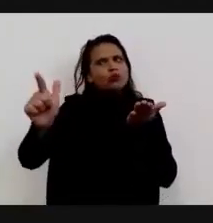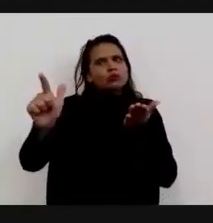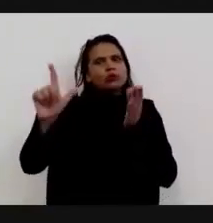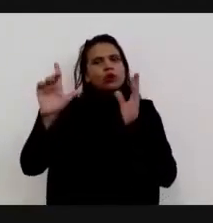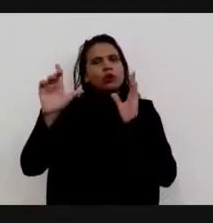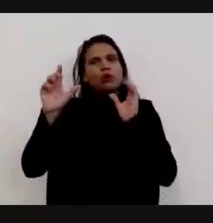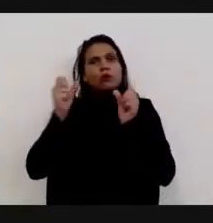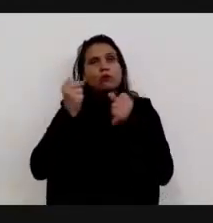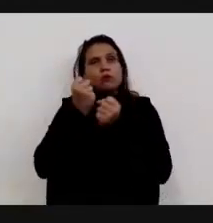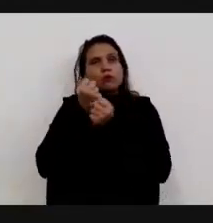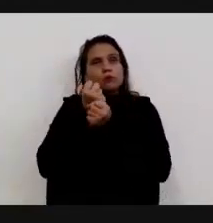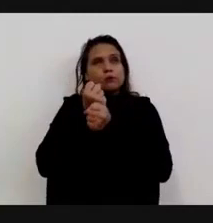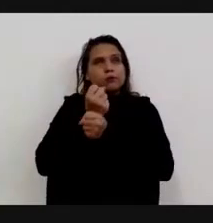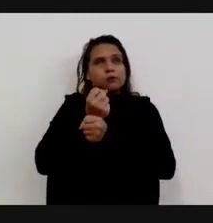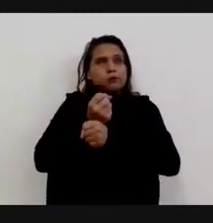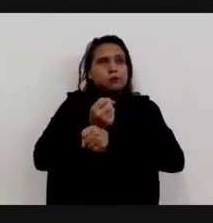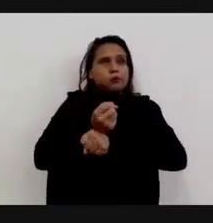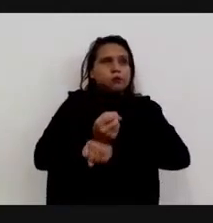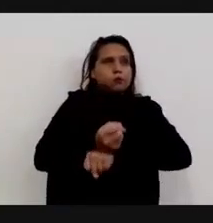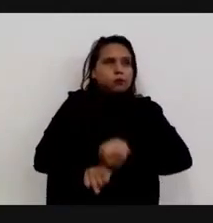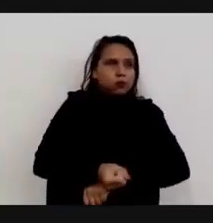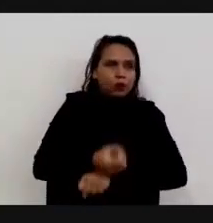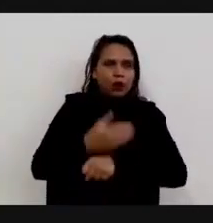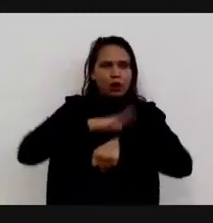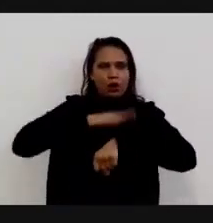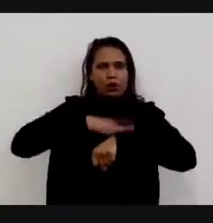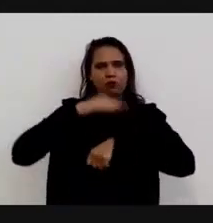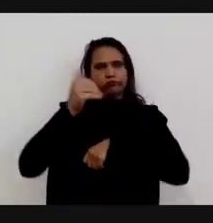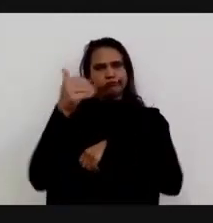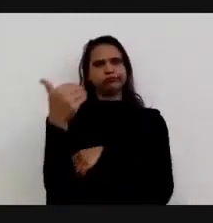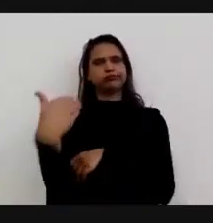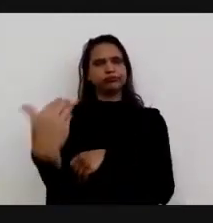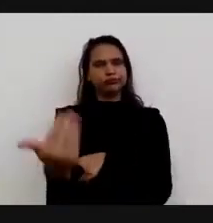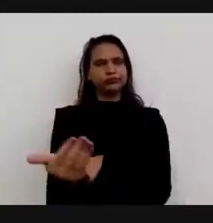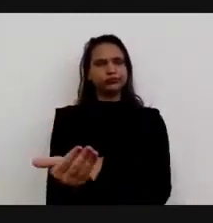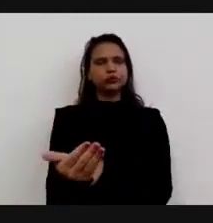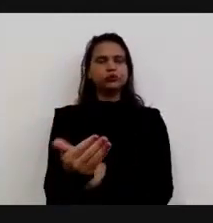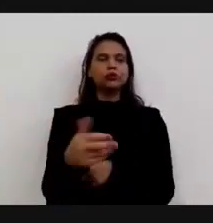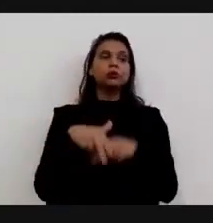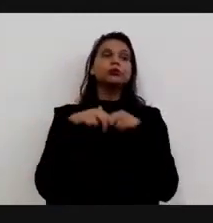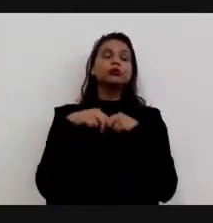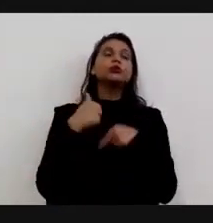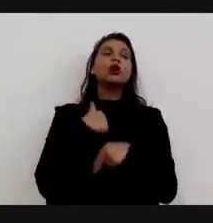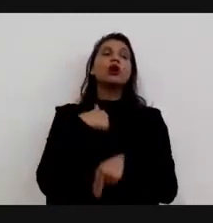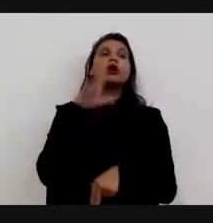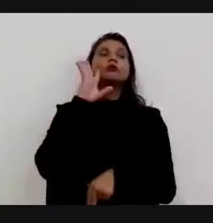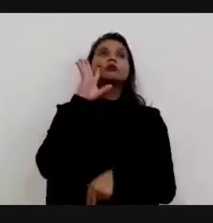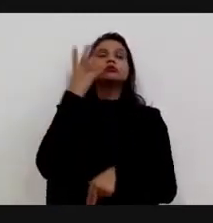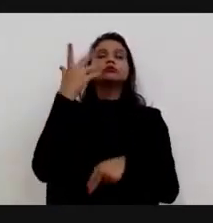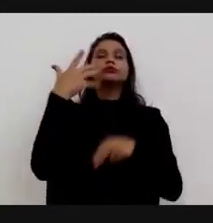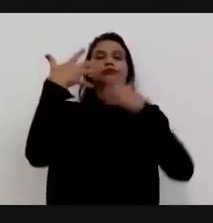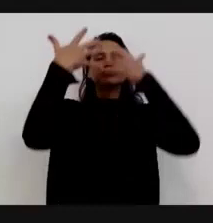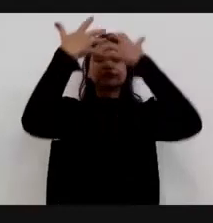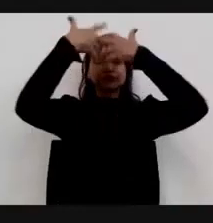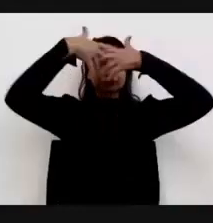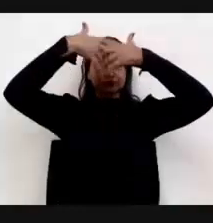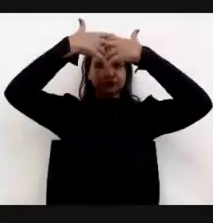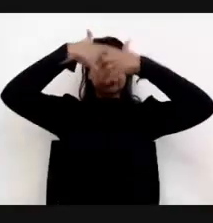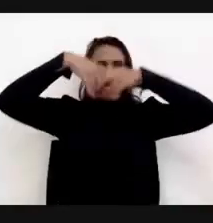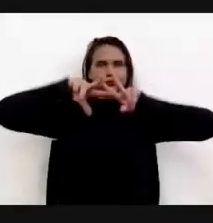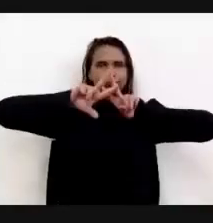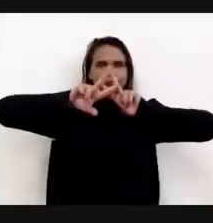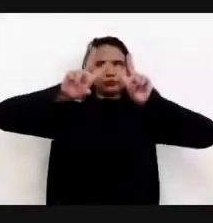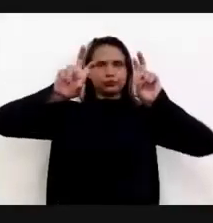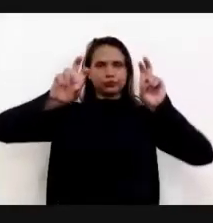se esgotando ao longo do tempo. Então, eu resolvi fazer uma reflexão, uma pesquisa teórica sobre